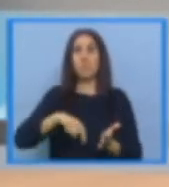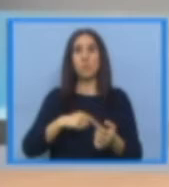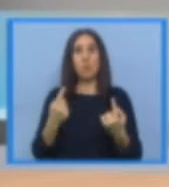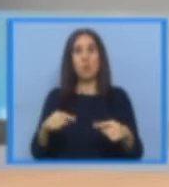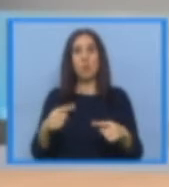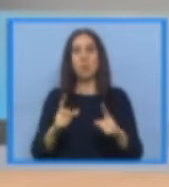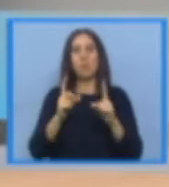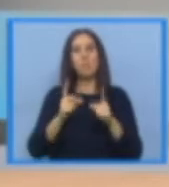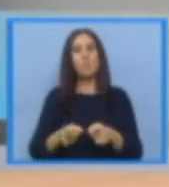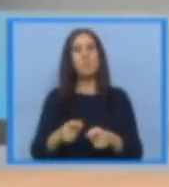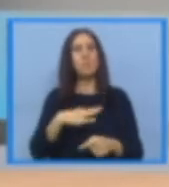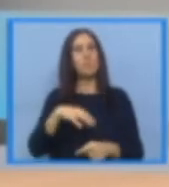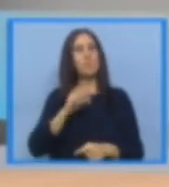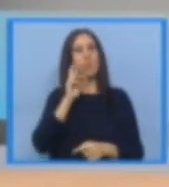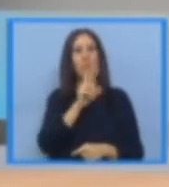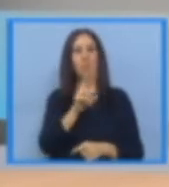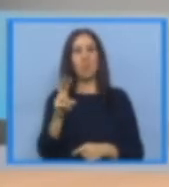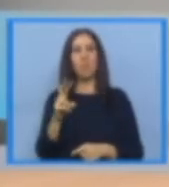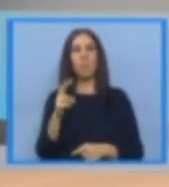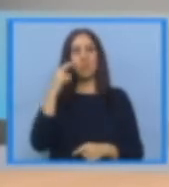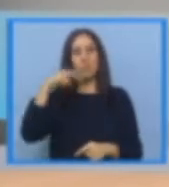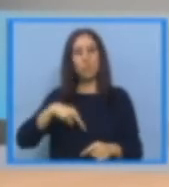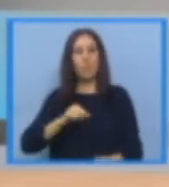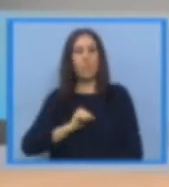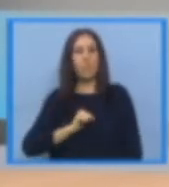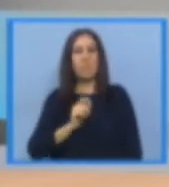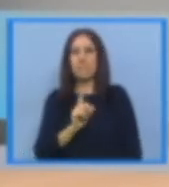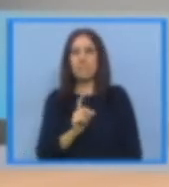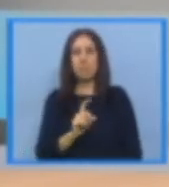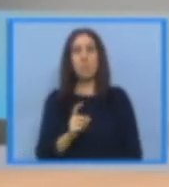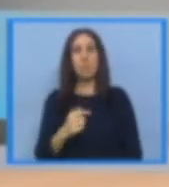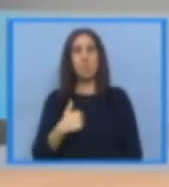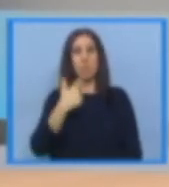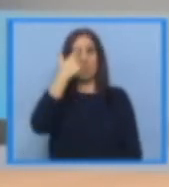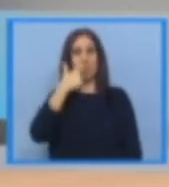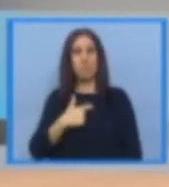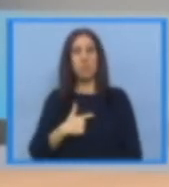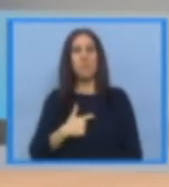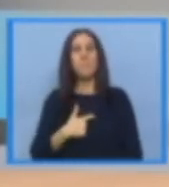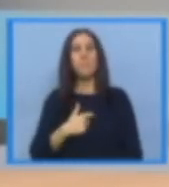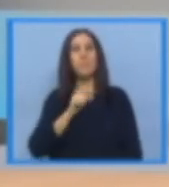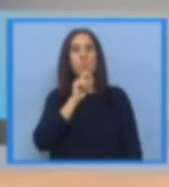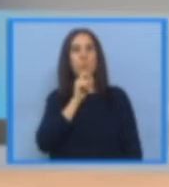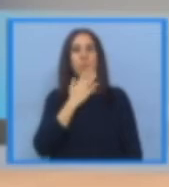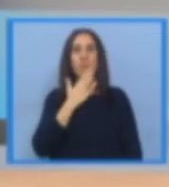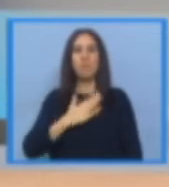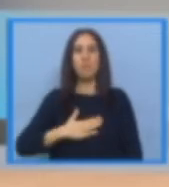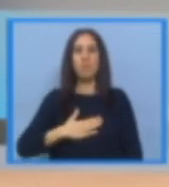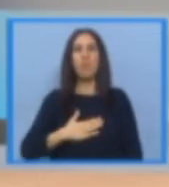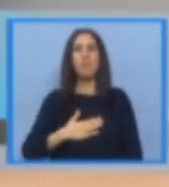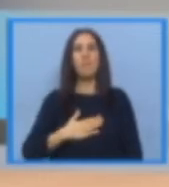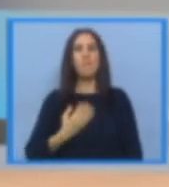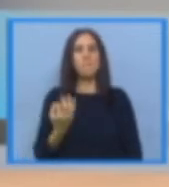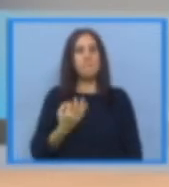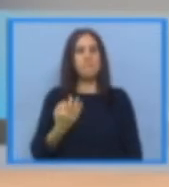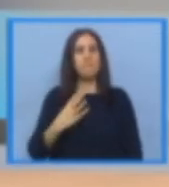de começar a olhar o mundo e não só o nosso umbigo. E no meu caso concreto tem sido a oportunidade de ver